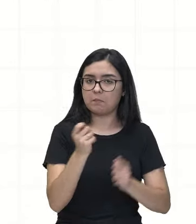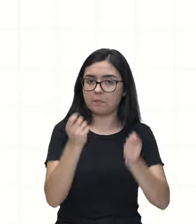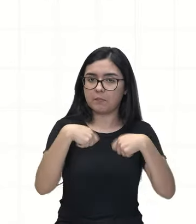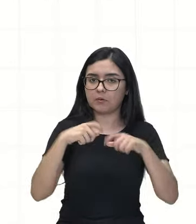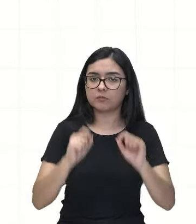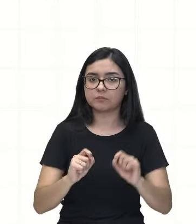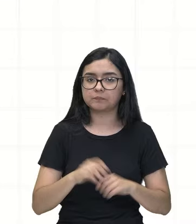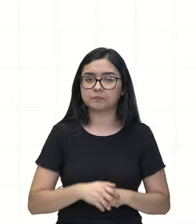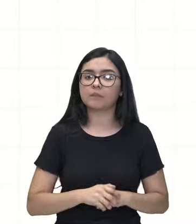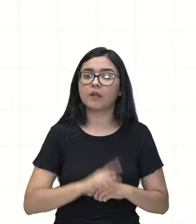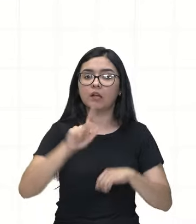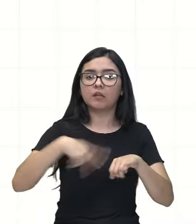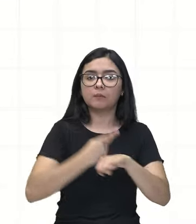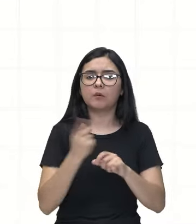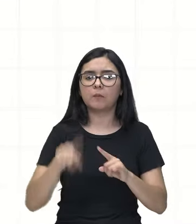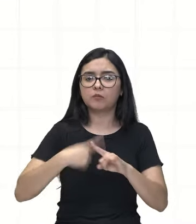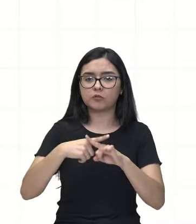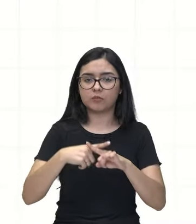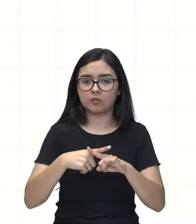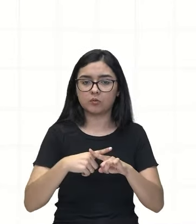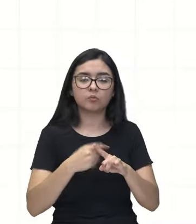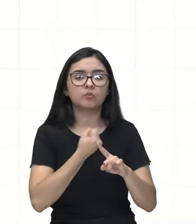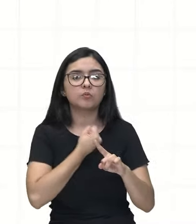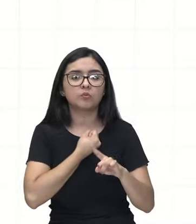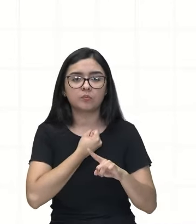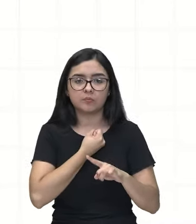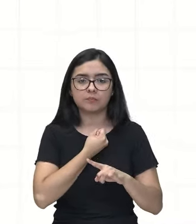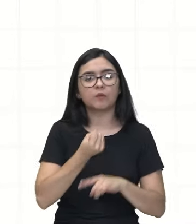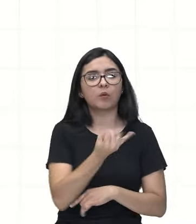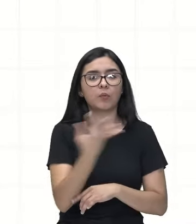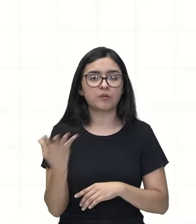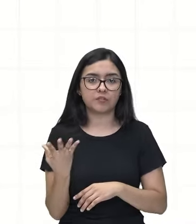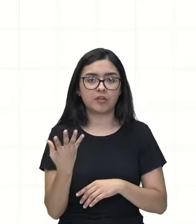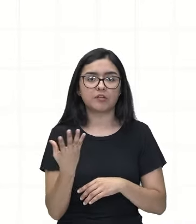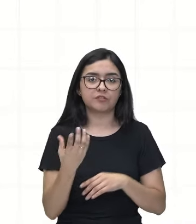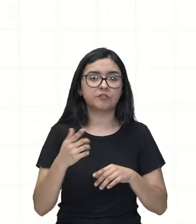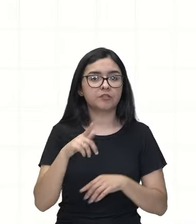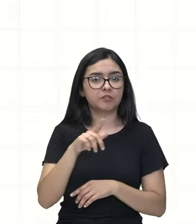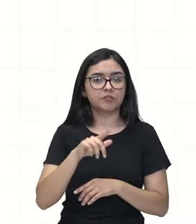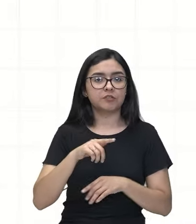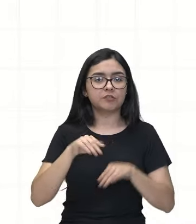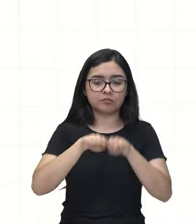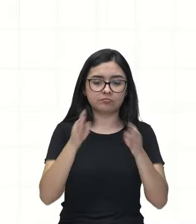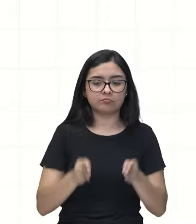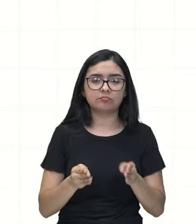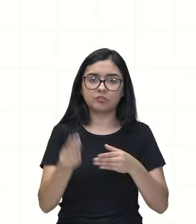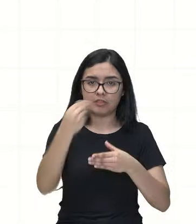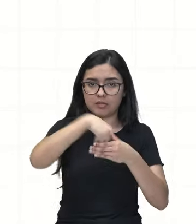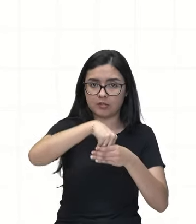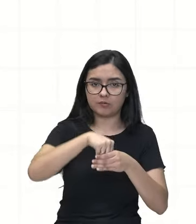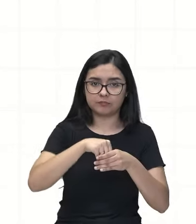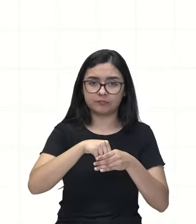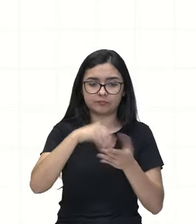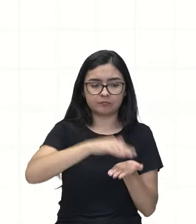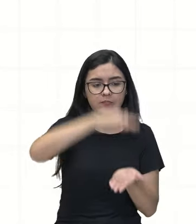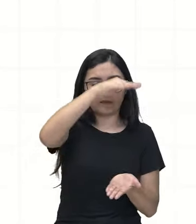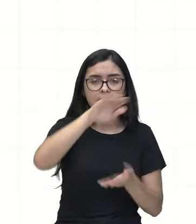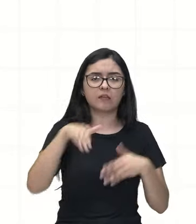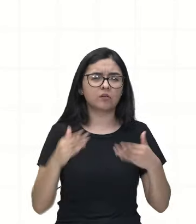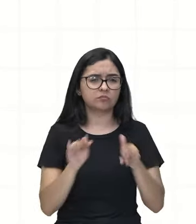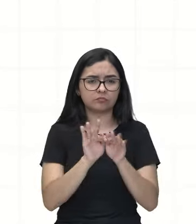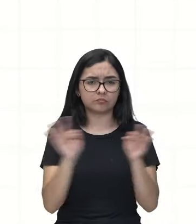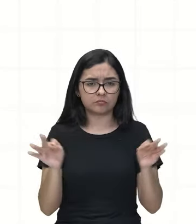apenas multiplicar pelo número de lajotas em cada caixa. E aí, fazendo essa simples